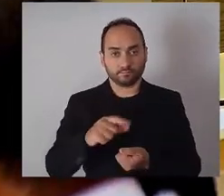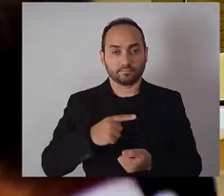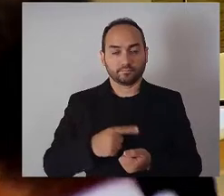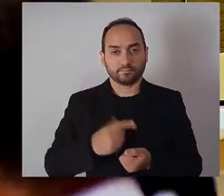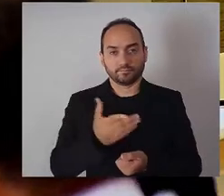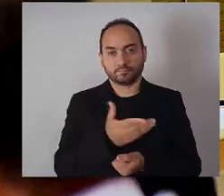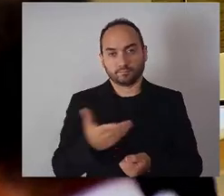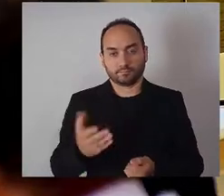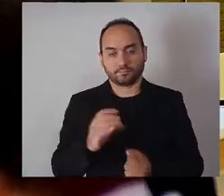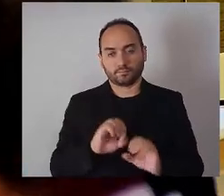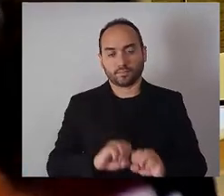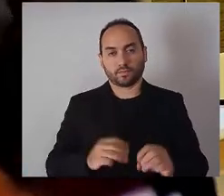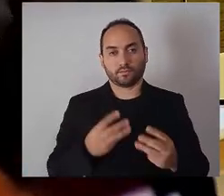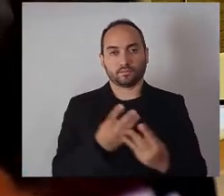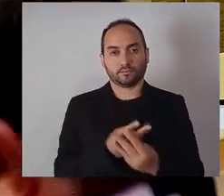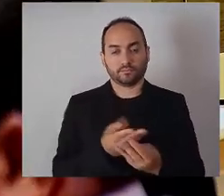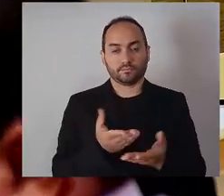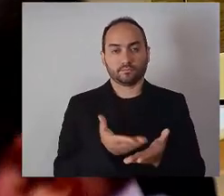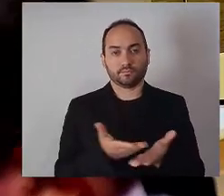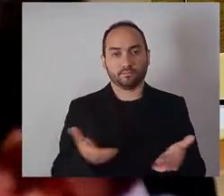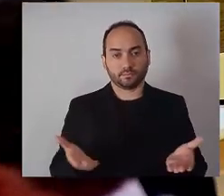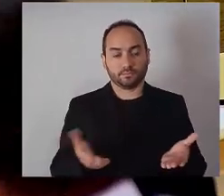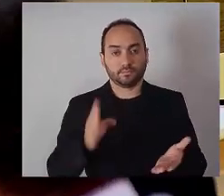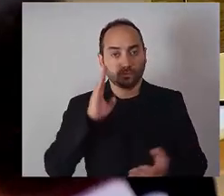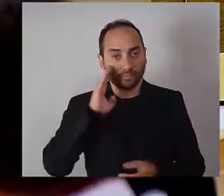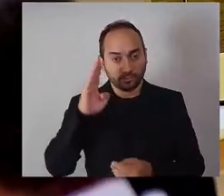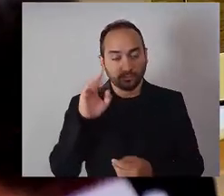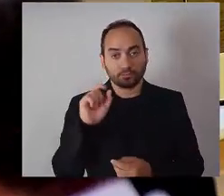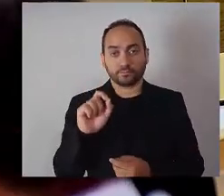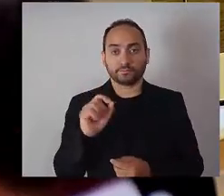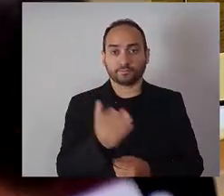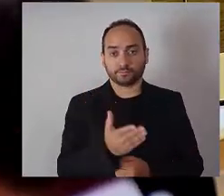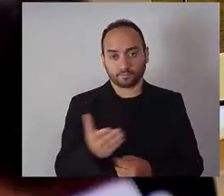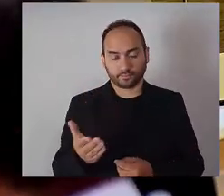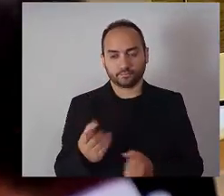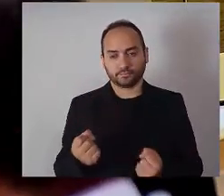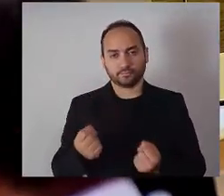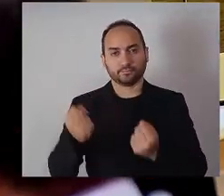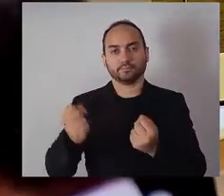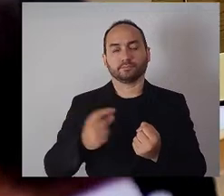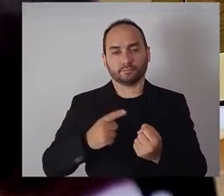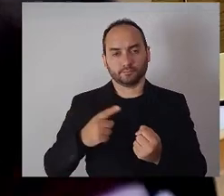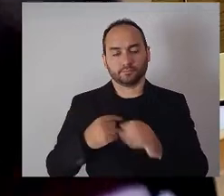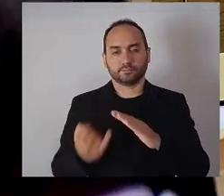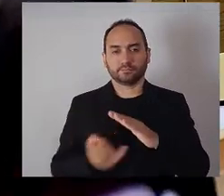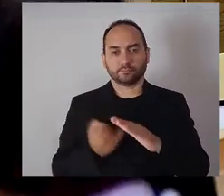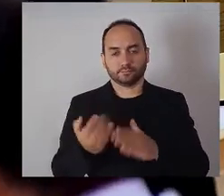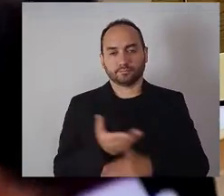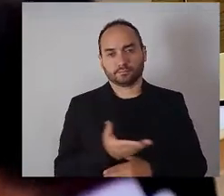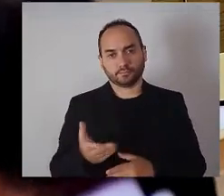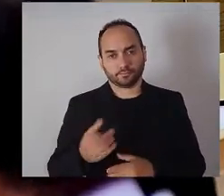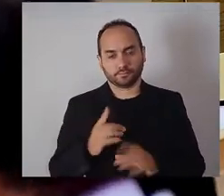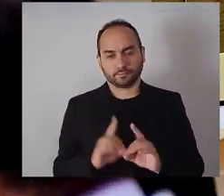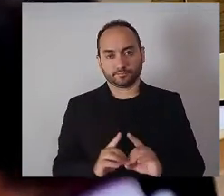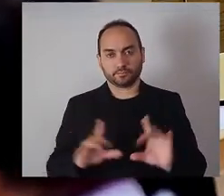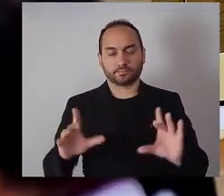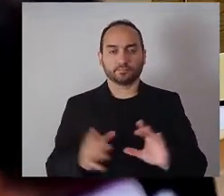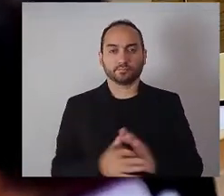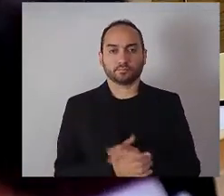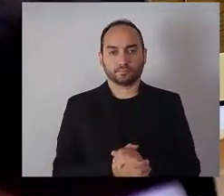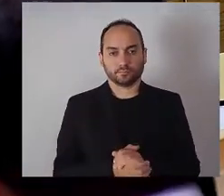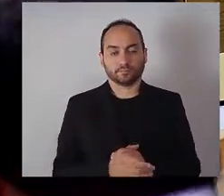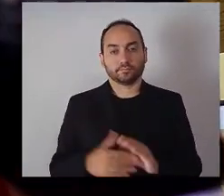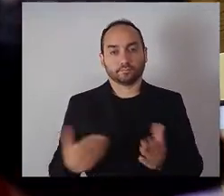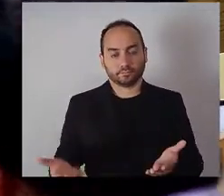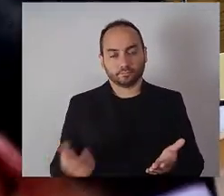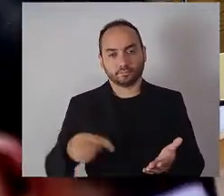Organização das Nações Unidas, em especial no que tange ao fortalecimento das instituições democráticas. Então, senhor presidente,